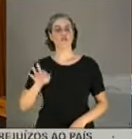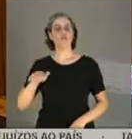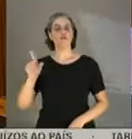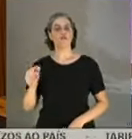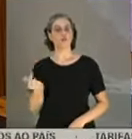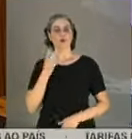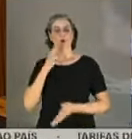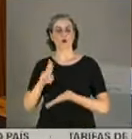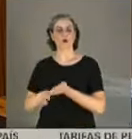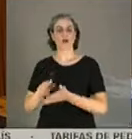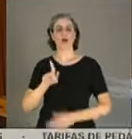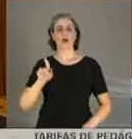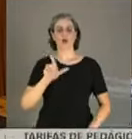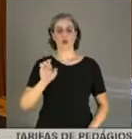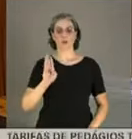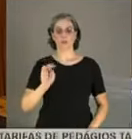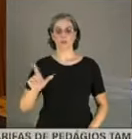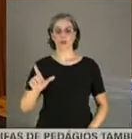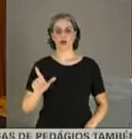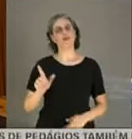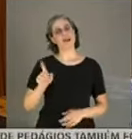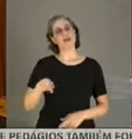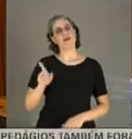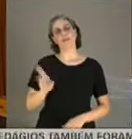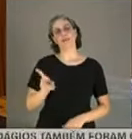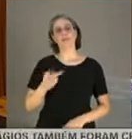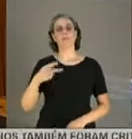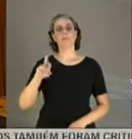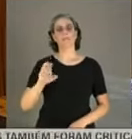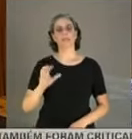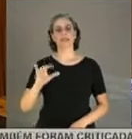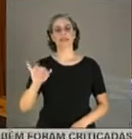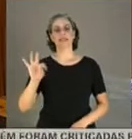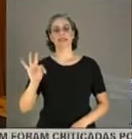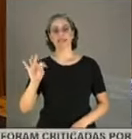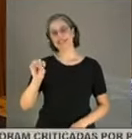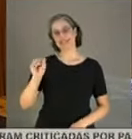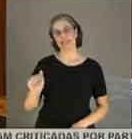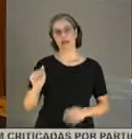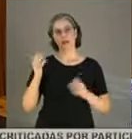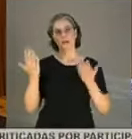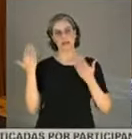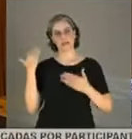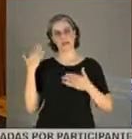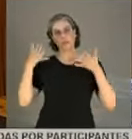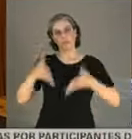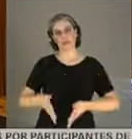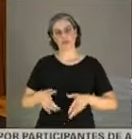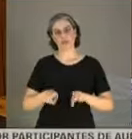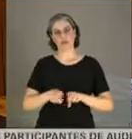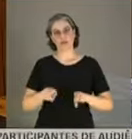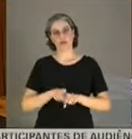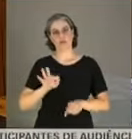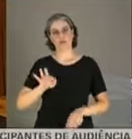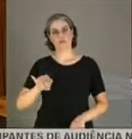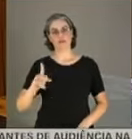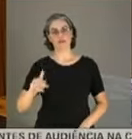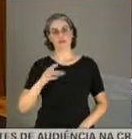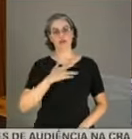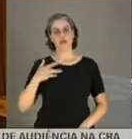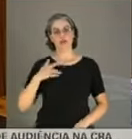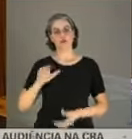A Global, consequentemente, essa Precisa participou também, na época, envolvendo o FIP Saúde, que é